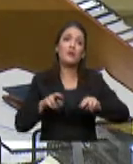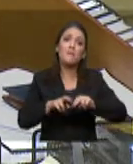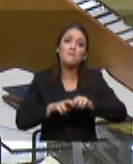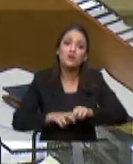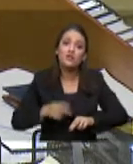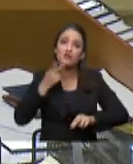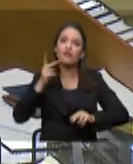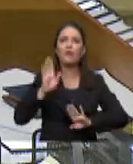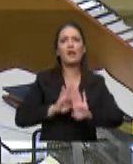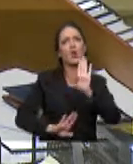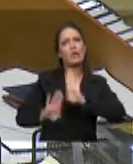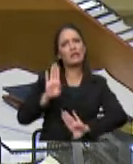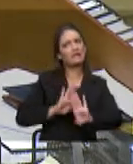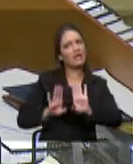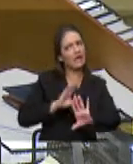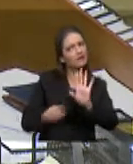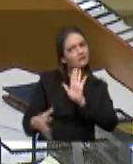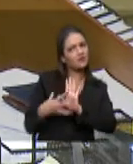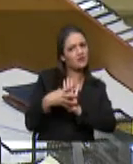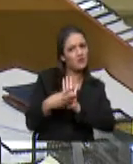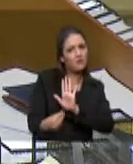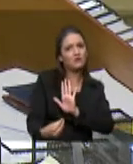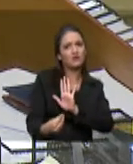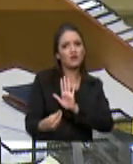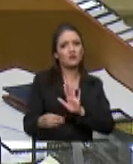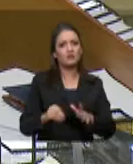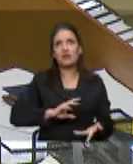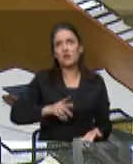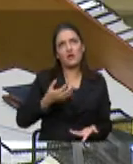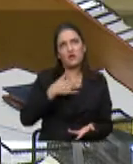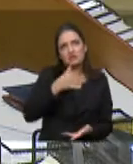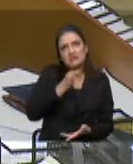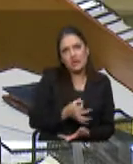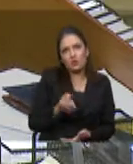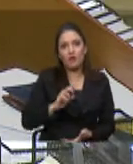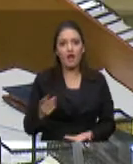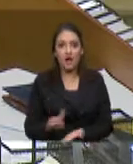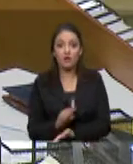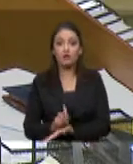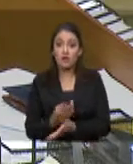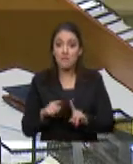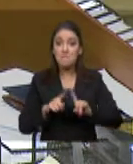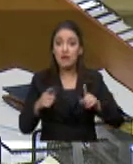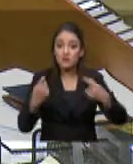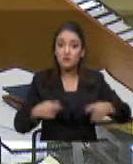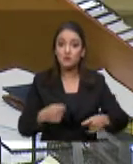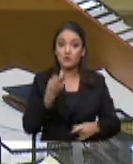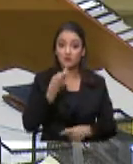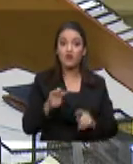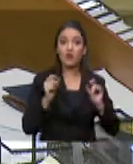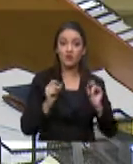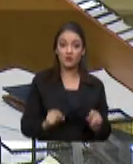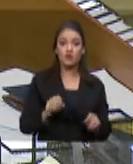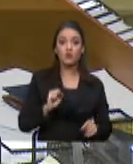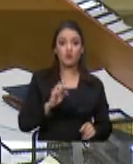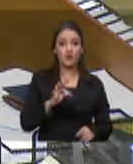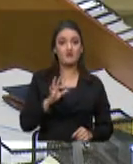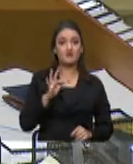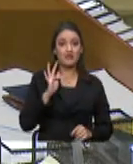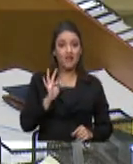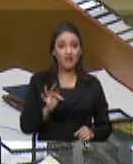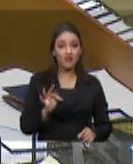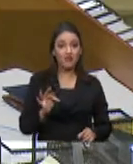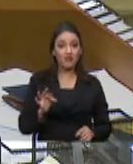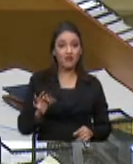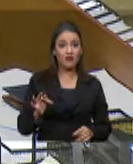precedente. Não que absolutamente ele esteja errado ou certo, mas eu não poderia deixar de registrar que a posição do Supremo Tribunal Federal até